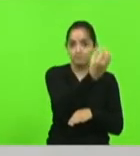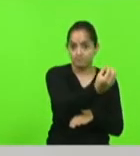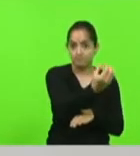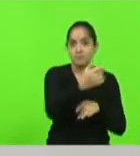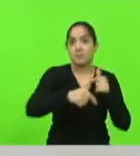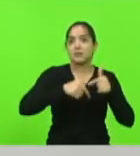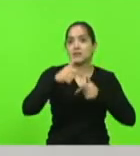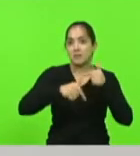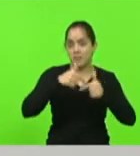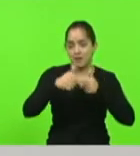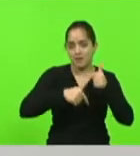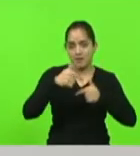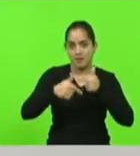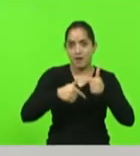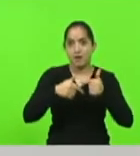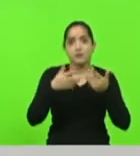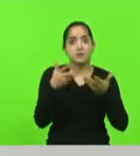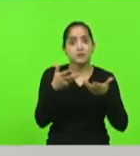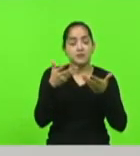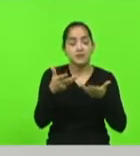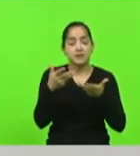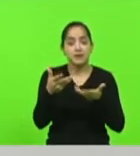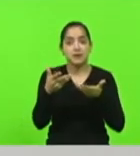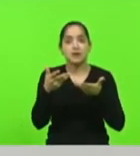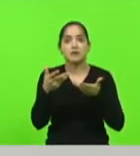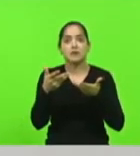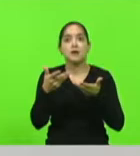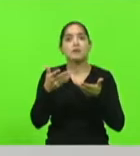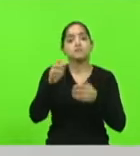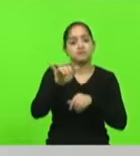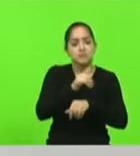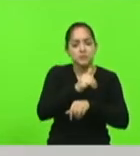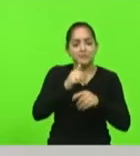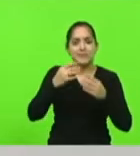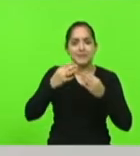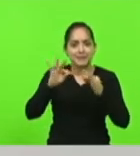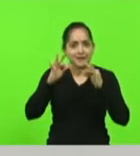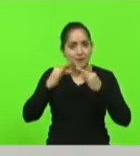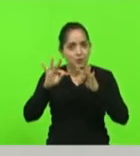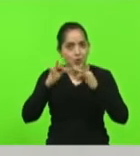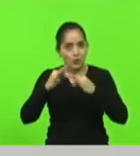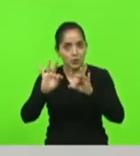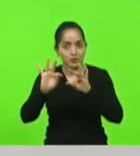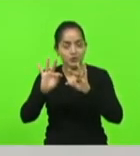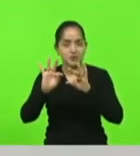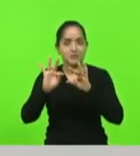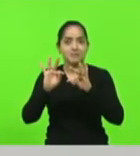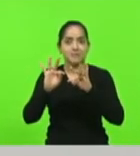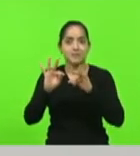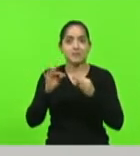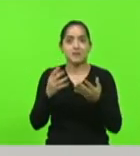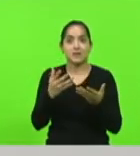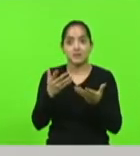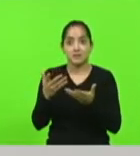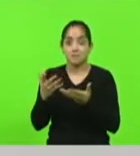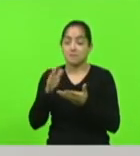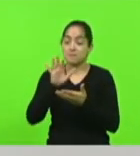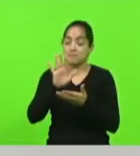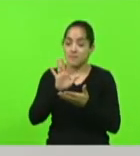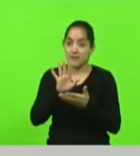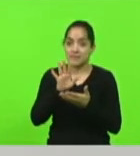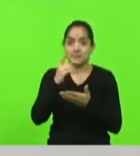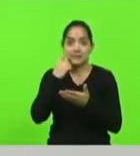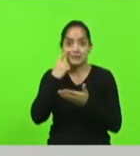queremos trazer de volta para cá esta tecnologia, porém, dentro daquela educação que todos nós sabemos